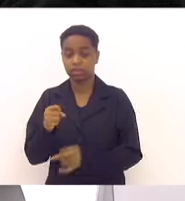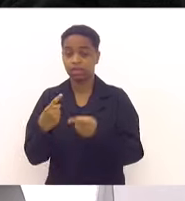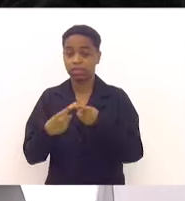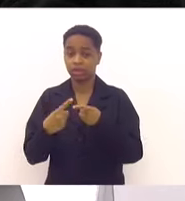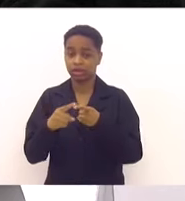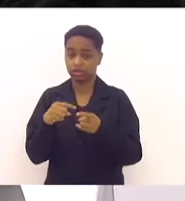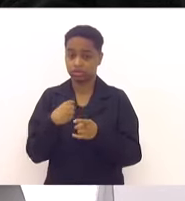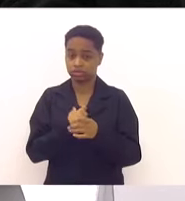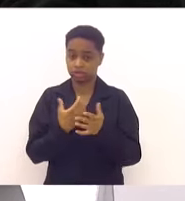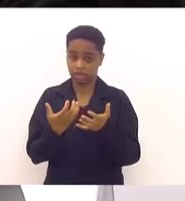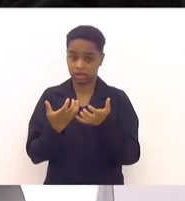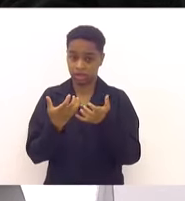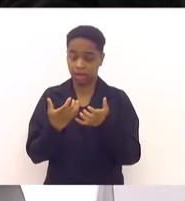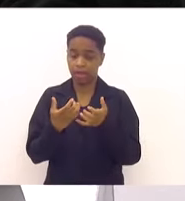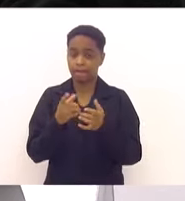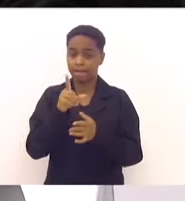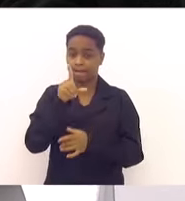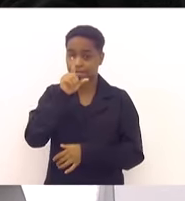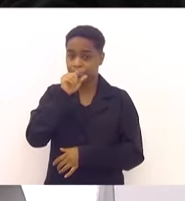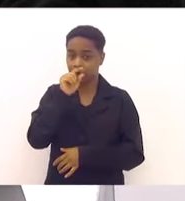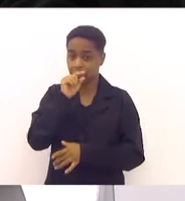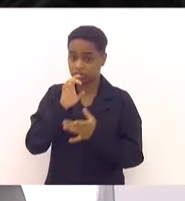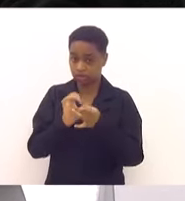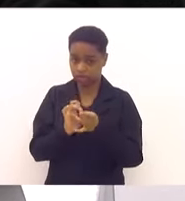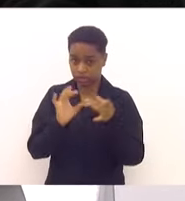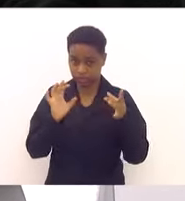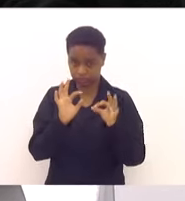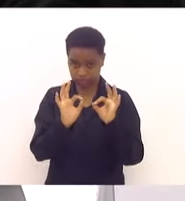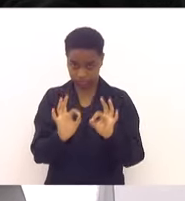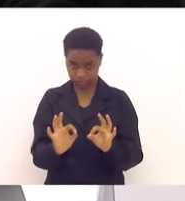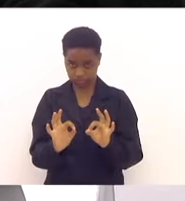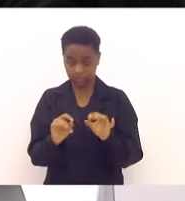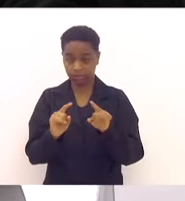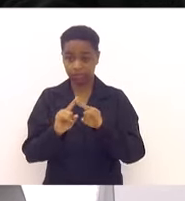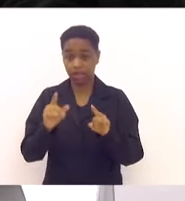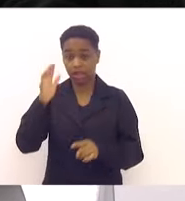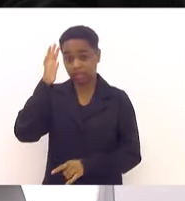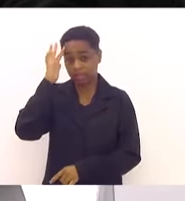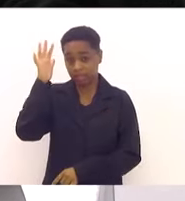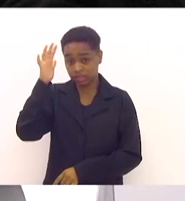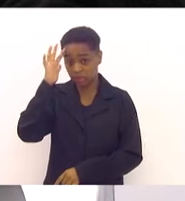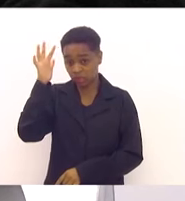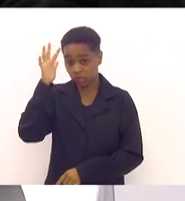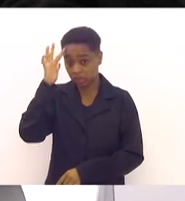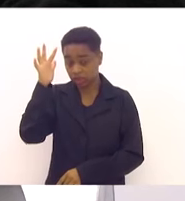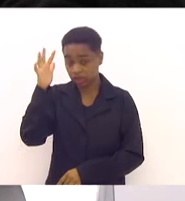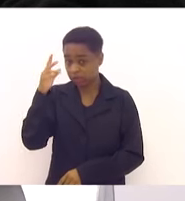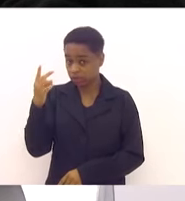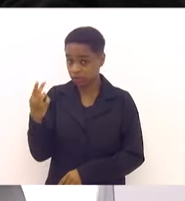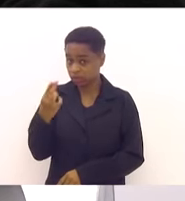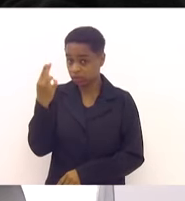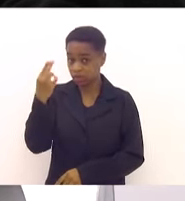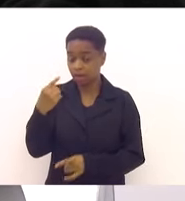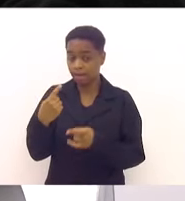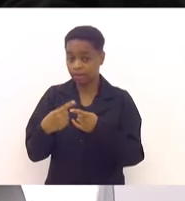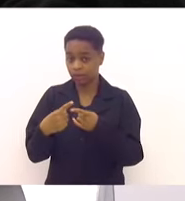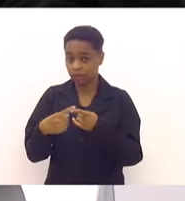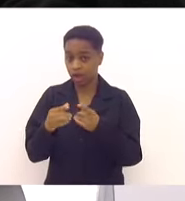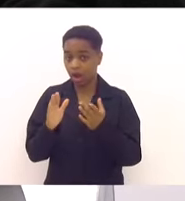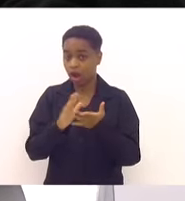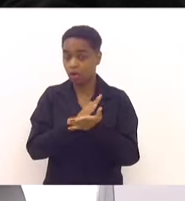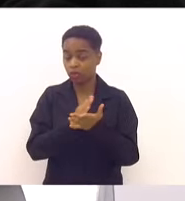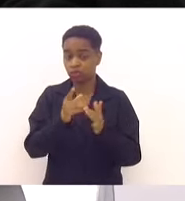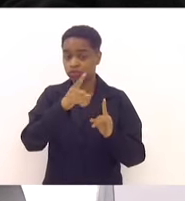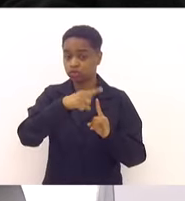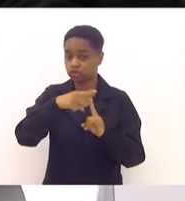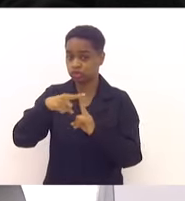pássaros fora da gaiola. Essa teoria, verdade, ela cai por terra porque determinadas